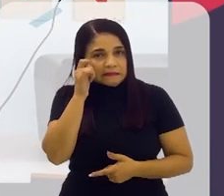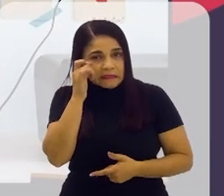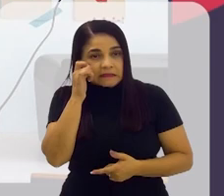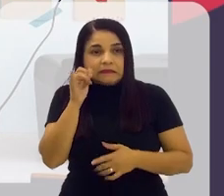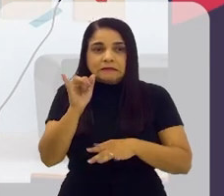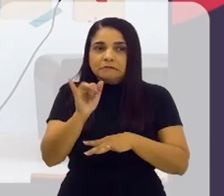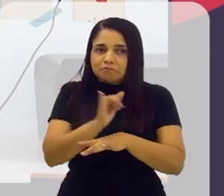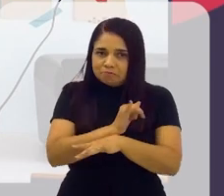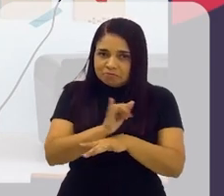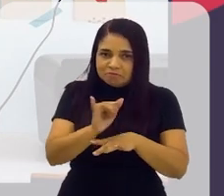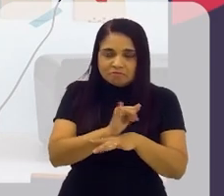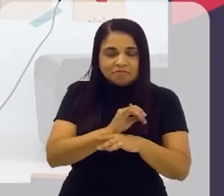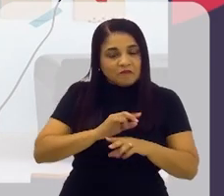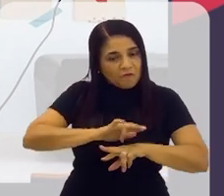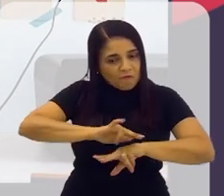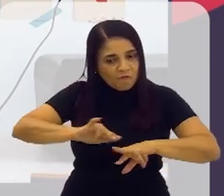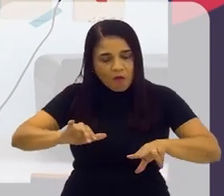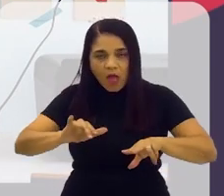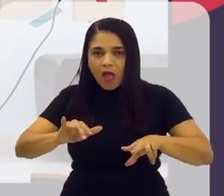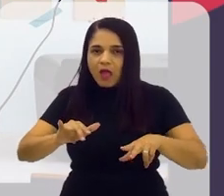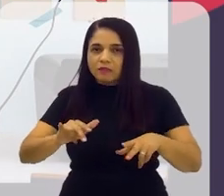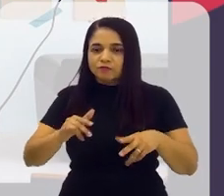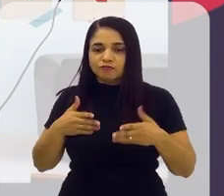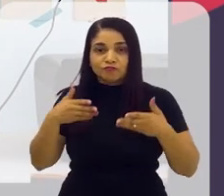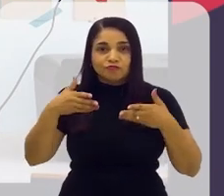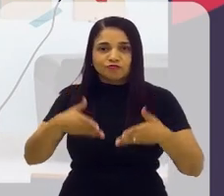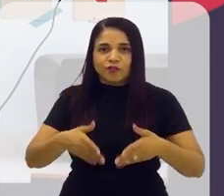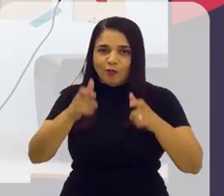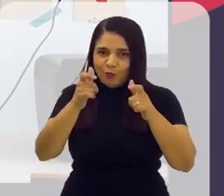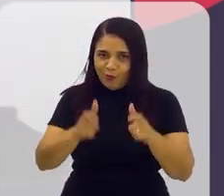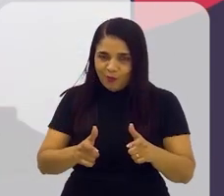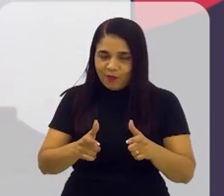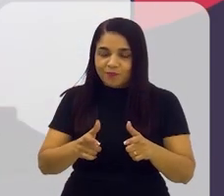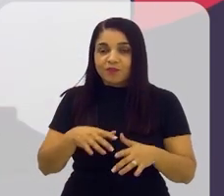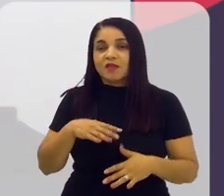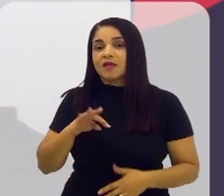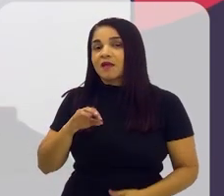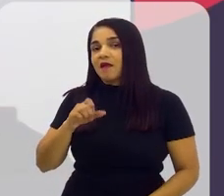interessante essas várias maneiras, né, dela chegar aqui.